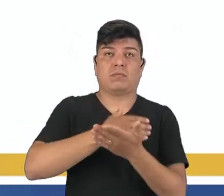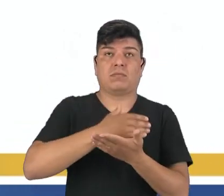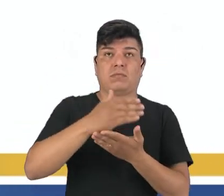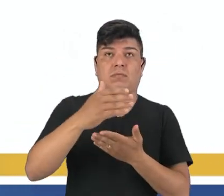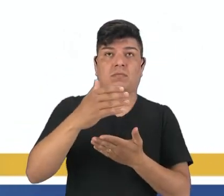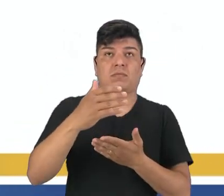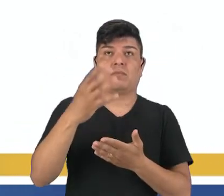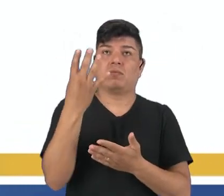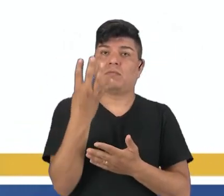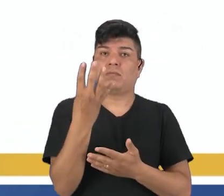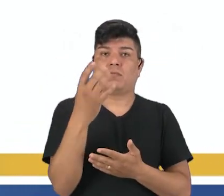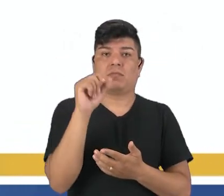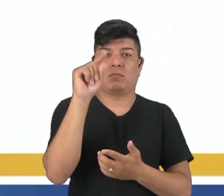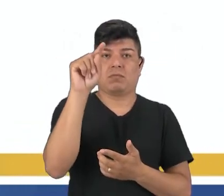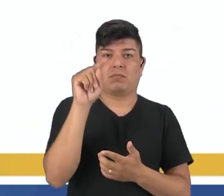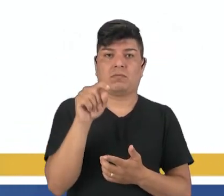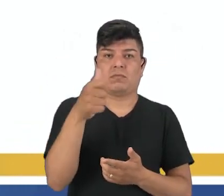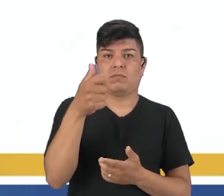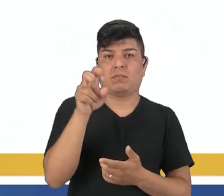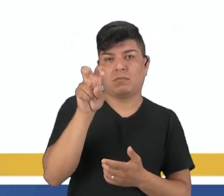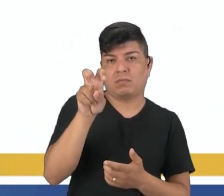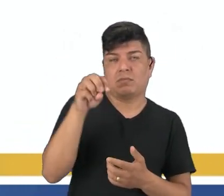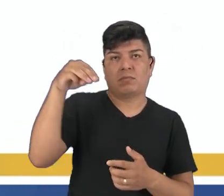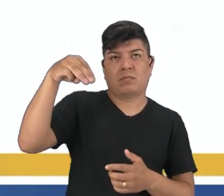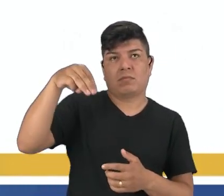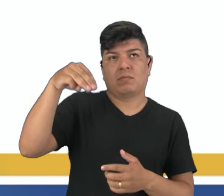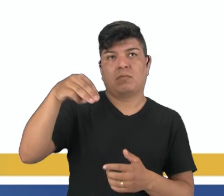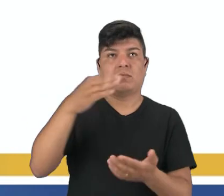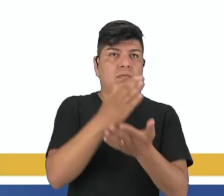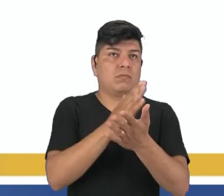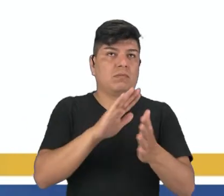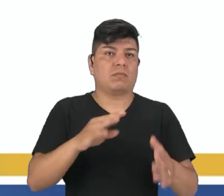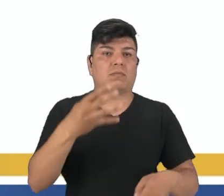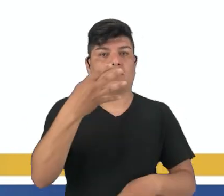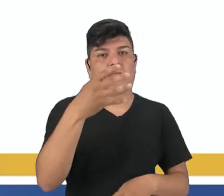às 16h15 e termina às